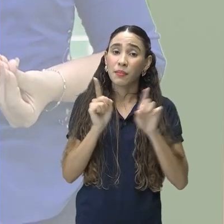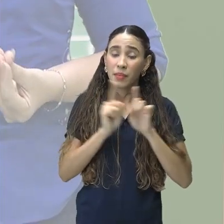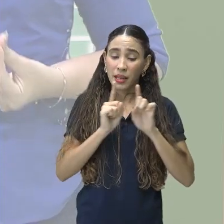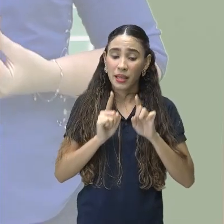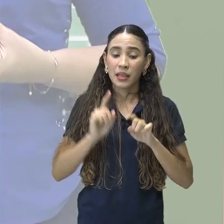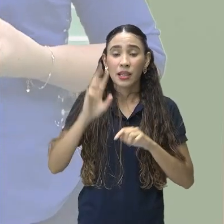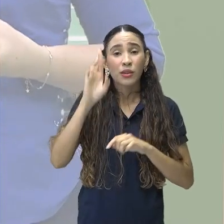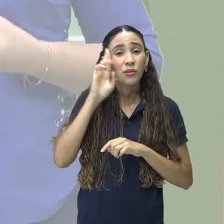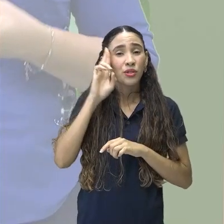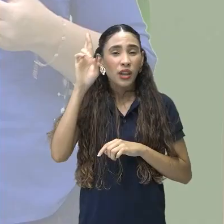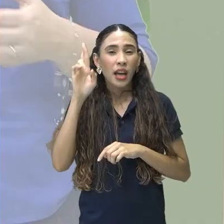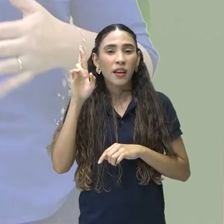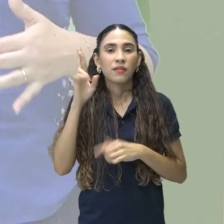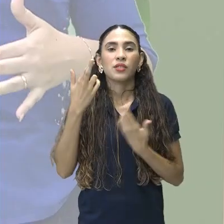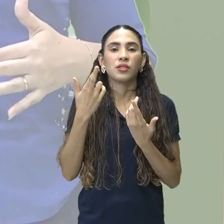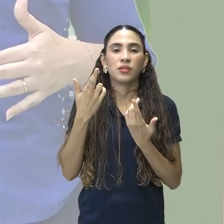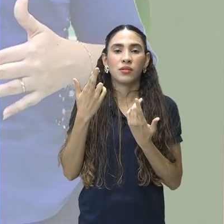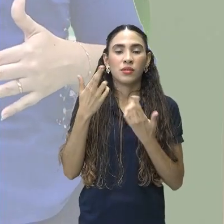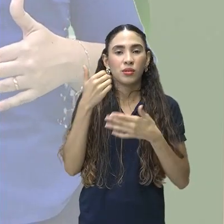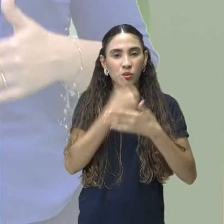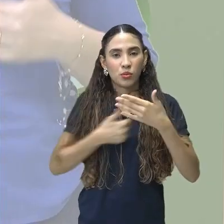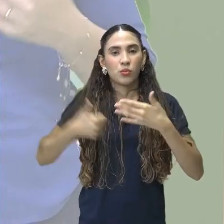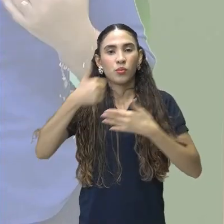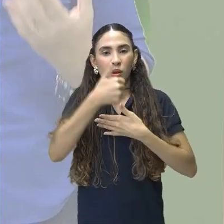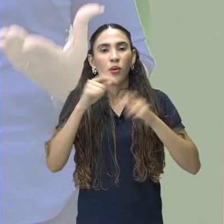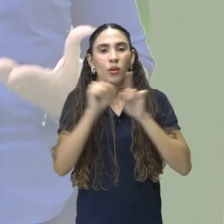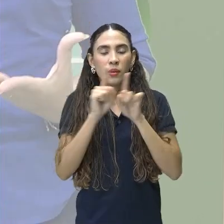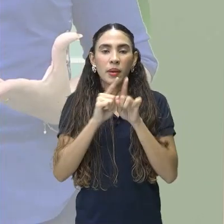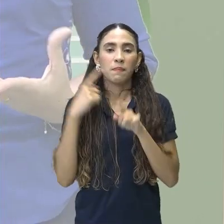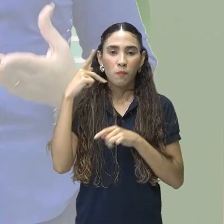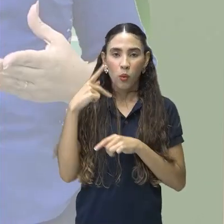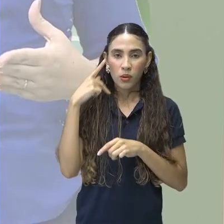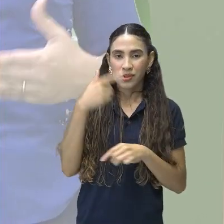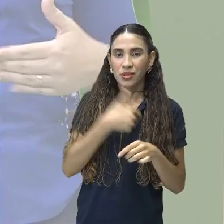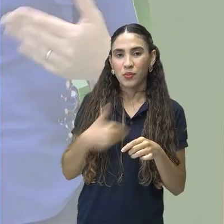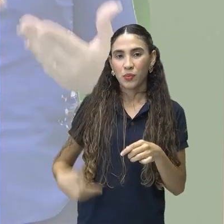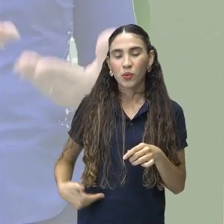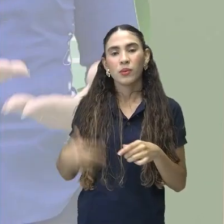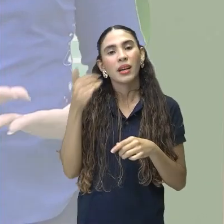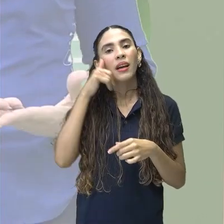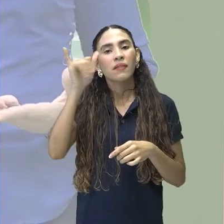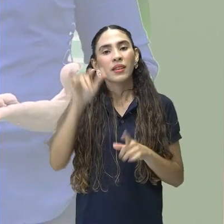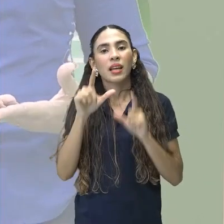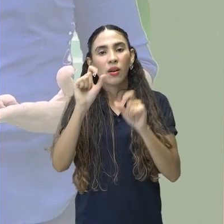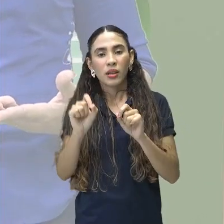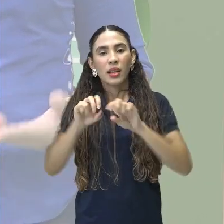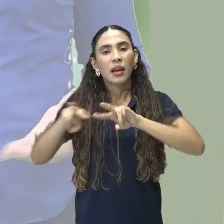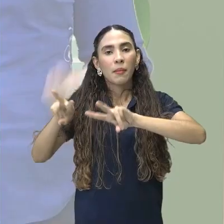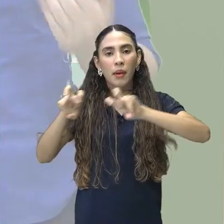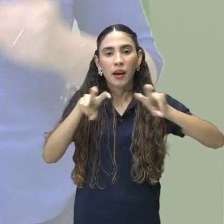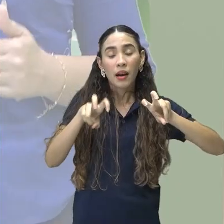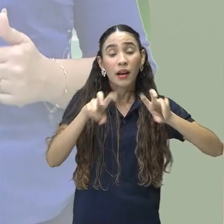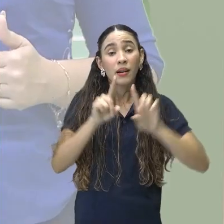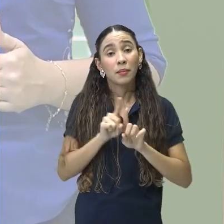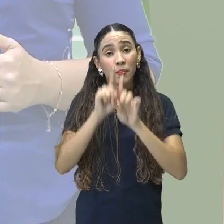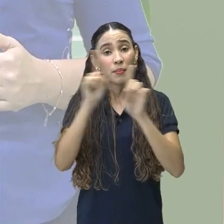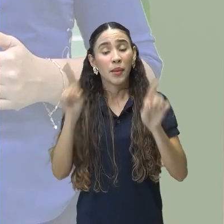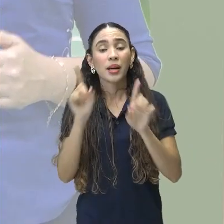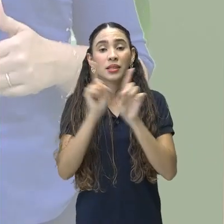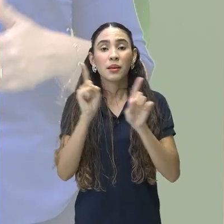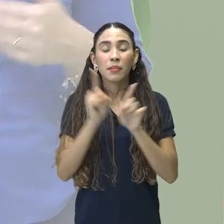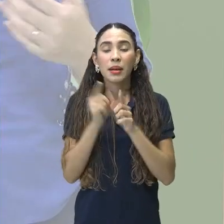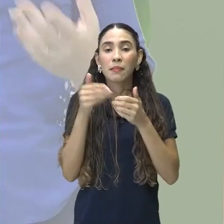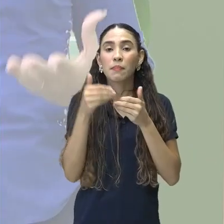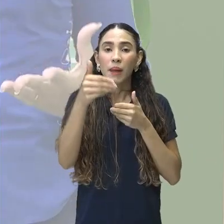nossas autoridades, né, vai ter que vir ali de políticas públicas para evitar essa exploração, mas também